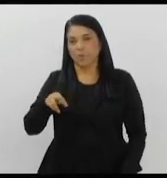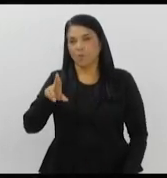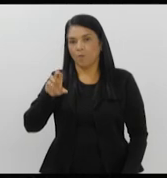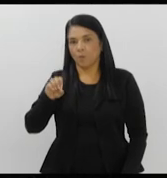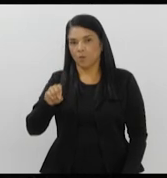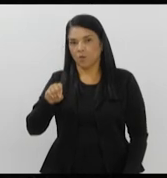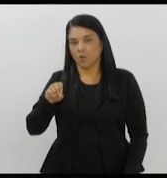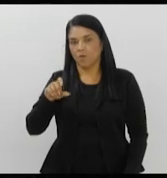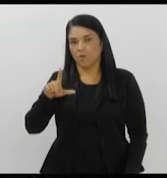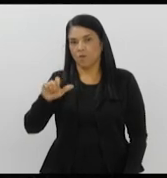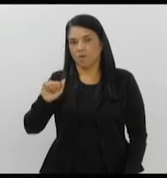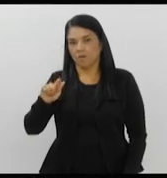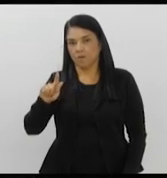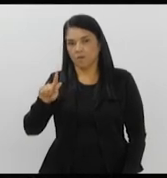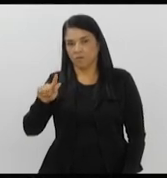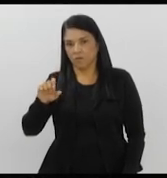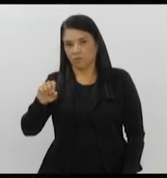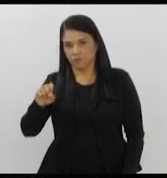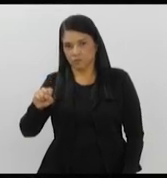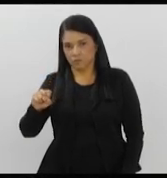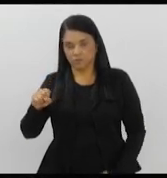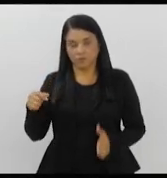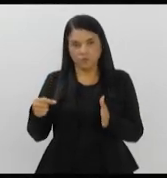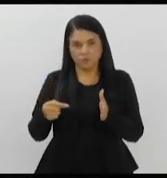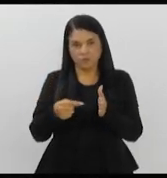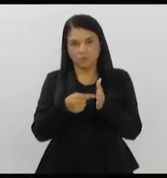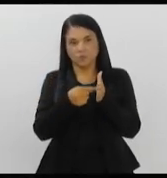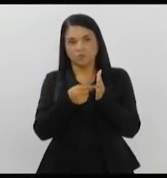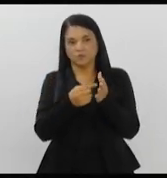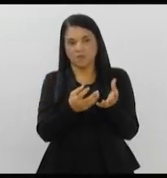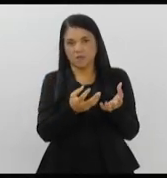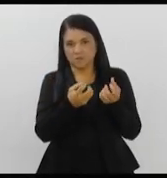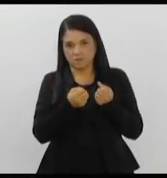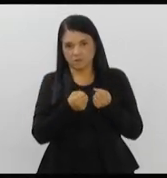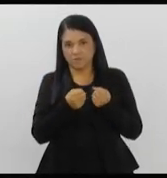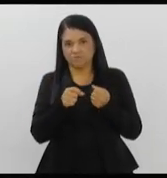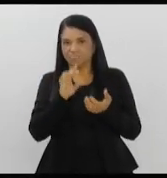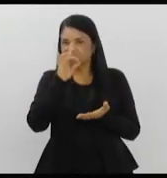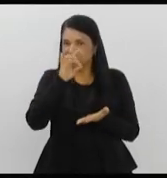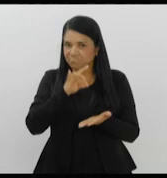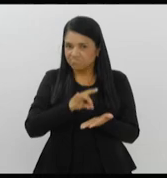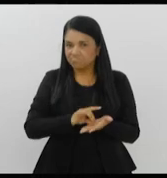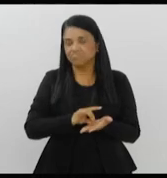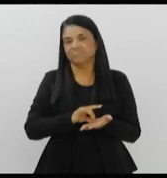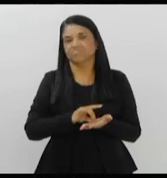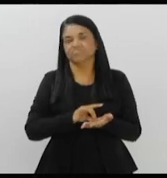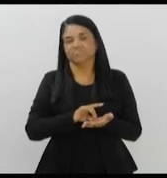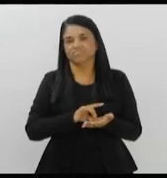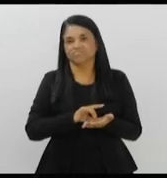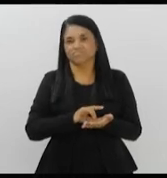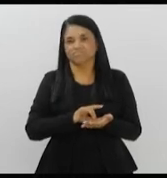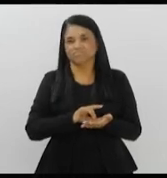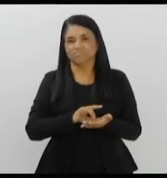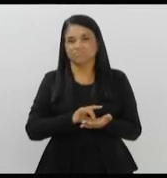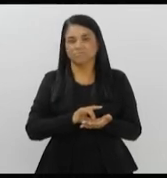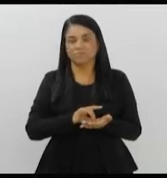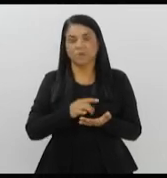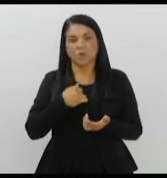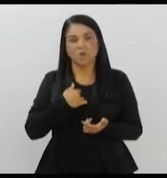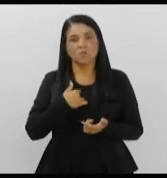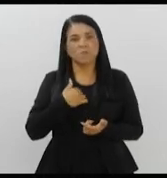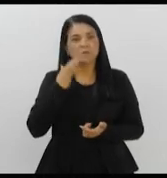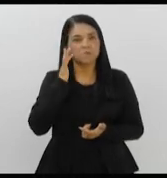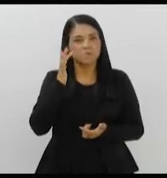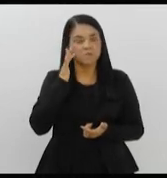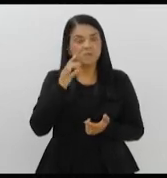Denúncias essas que se corroboram no curso da verdade desde então, imaginando que, desde